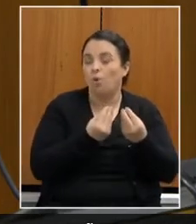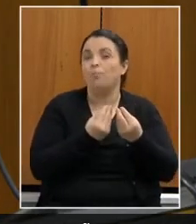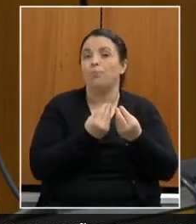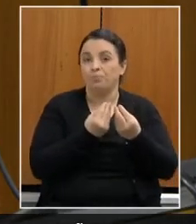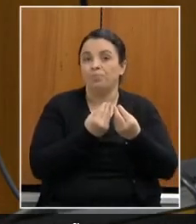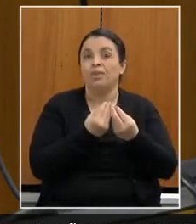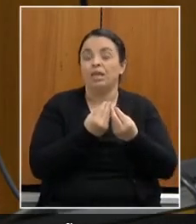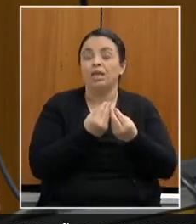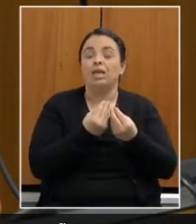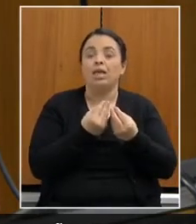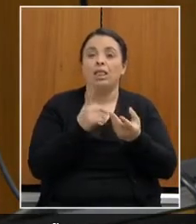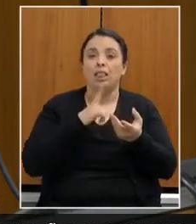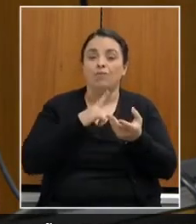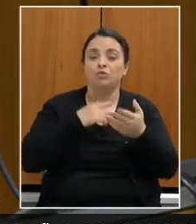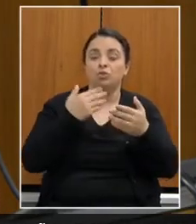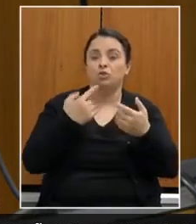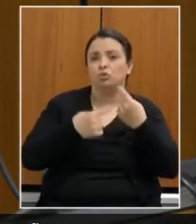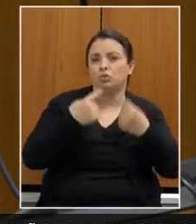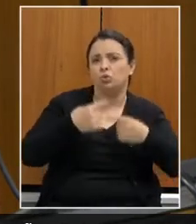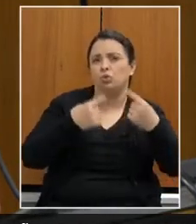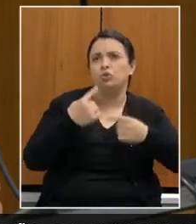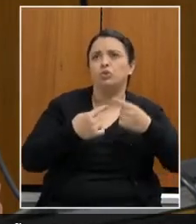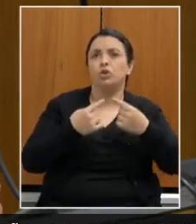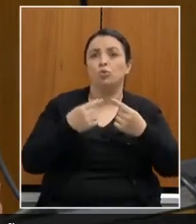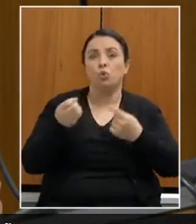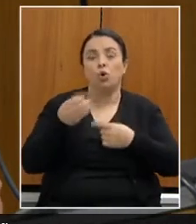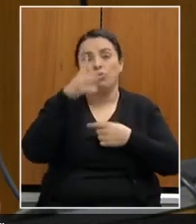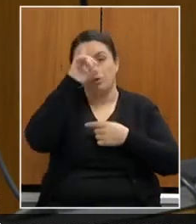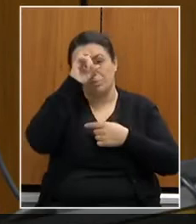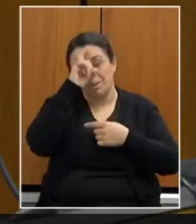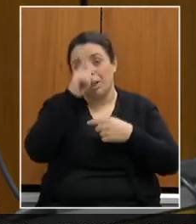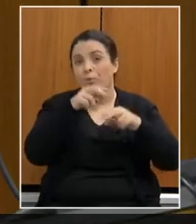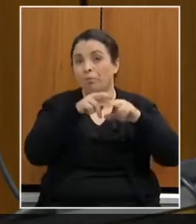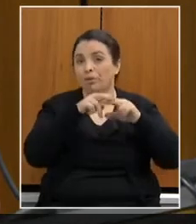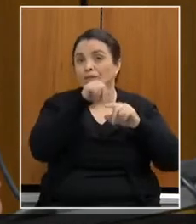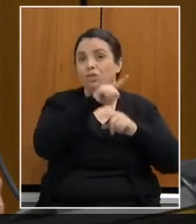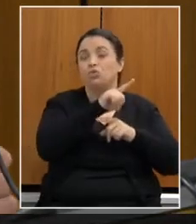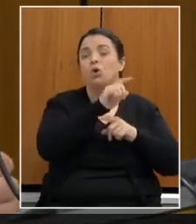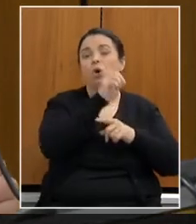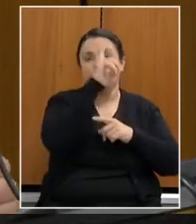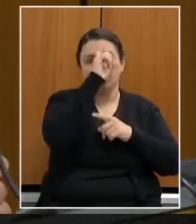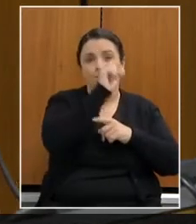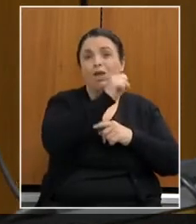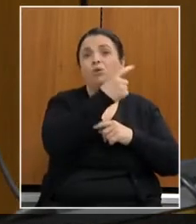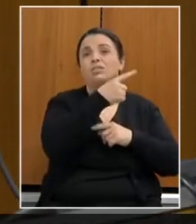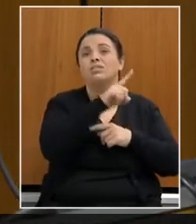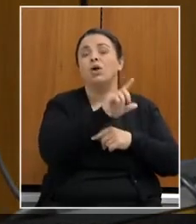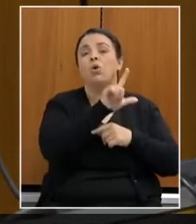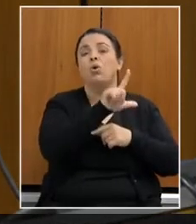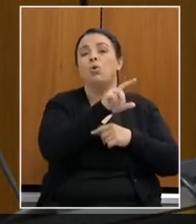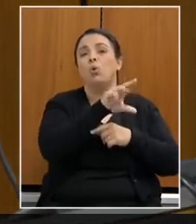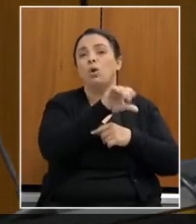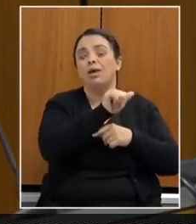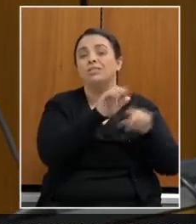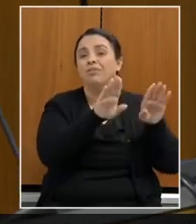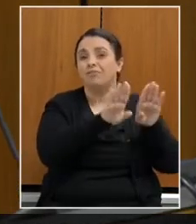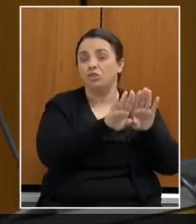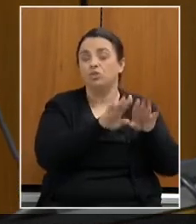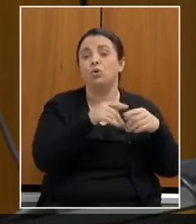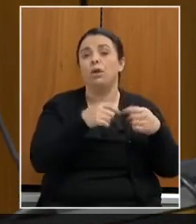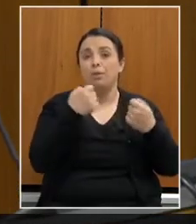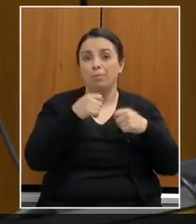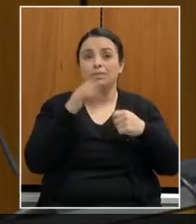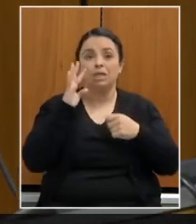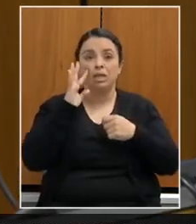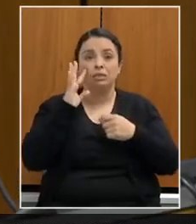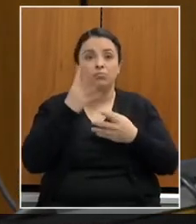para suprir essa necessidade com o fechamento do São Lucas e a gente tem que achar uma solução a curto prazo e vamos